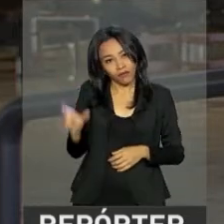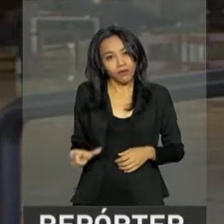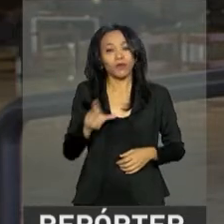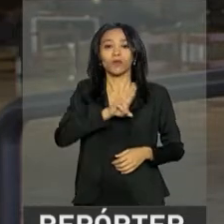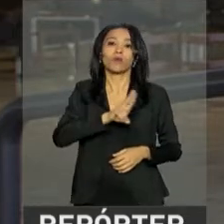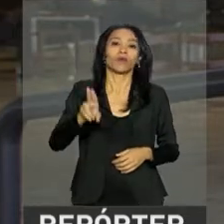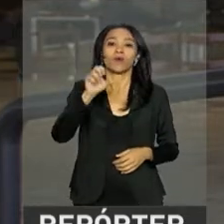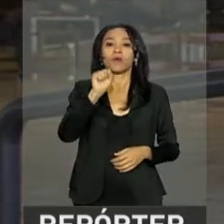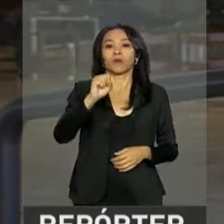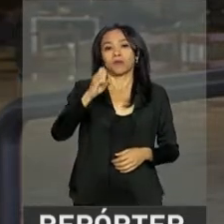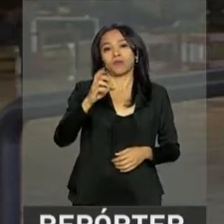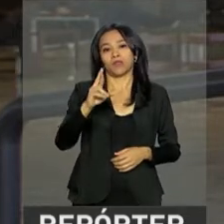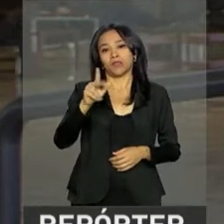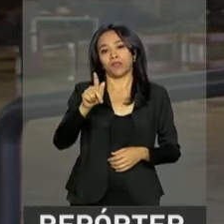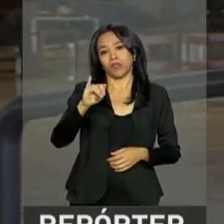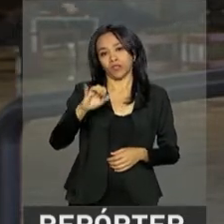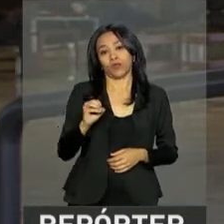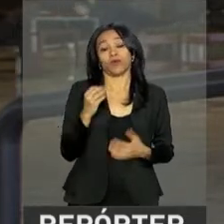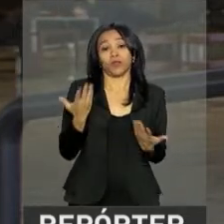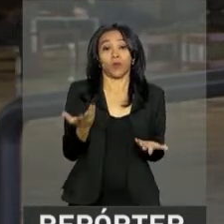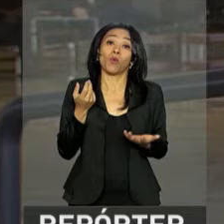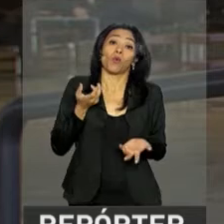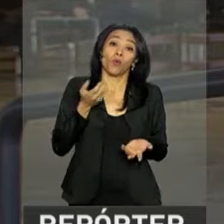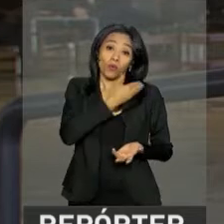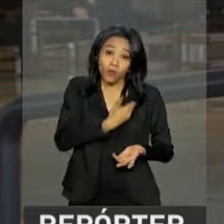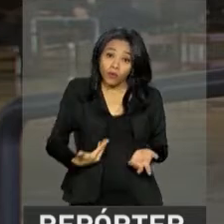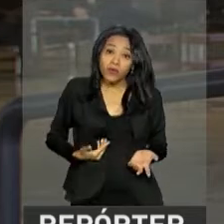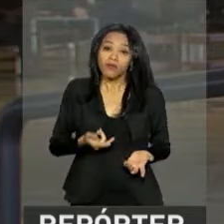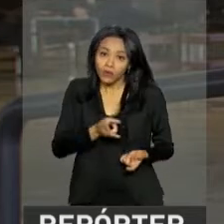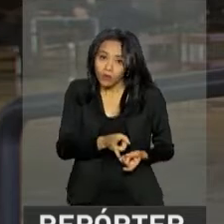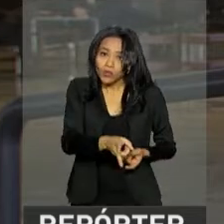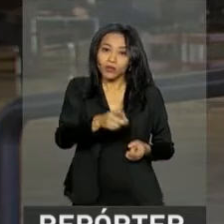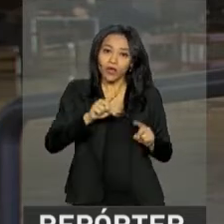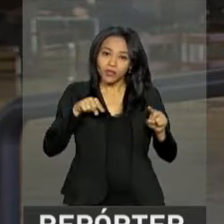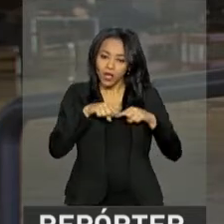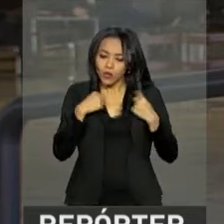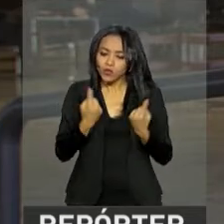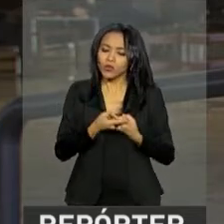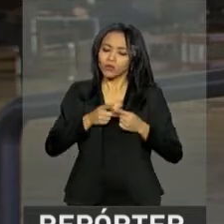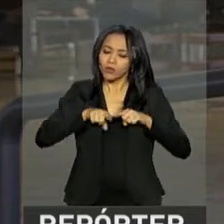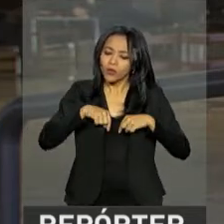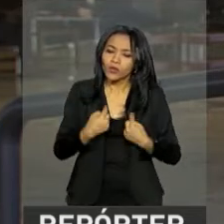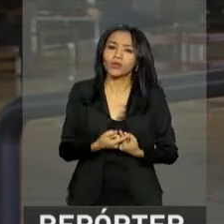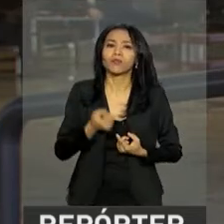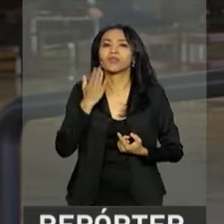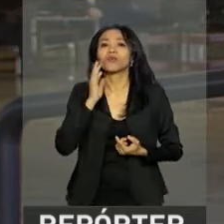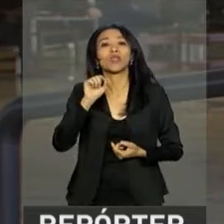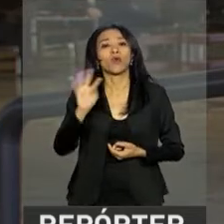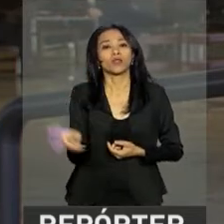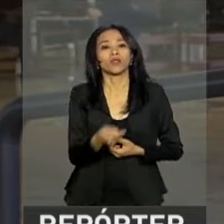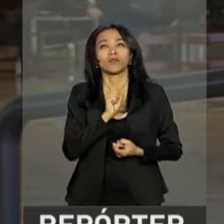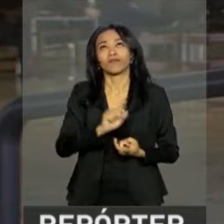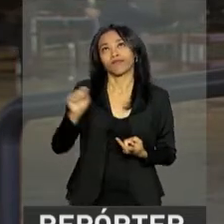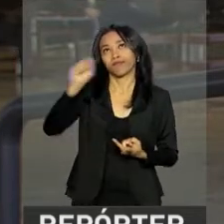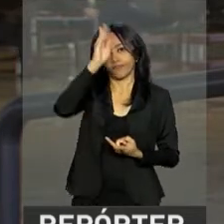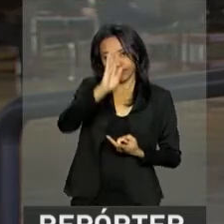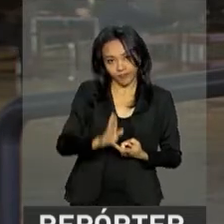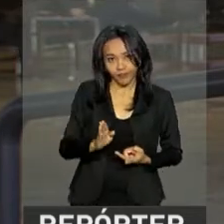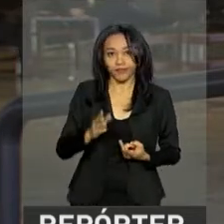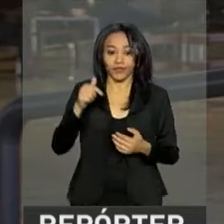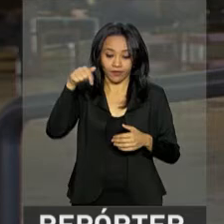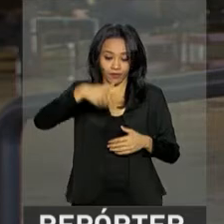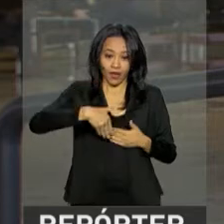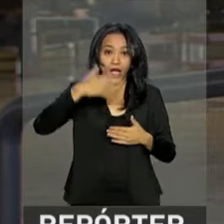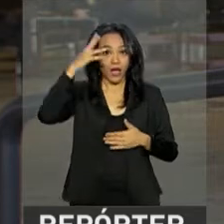pesar disso o governo vai manter as reuniões diárias para monitorar a situação do país a desta segunda-feira está prevista